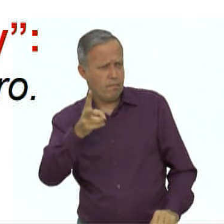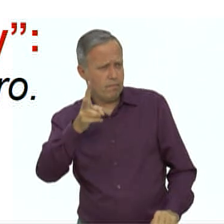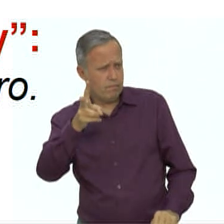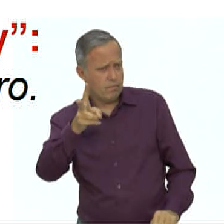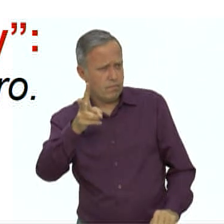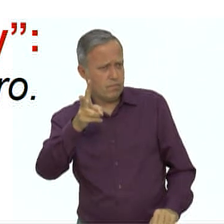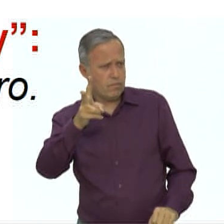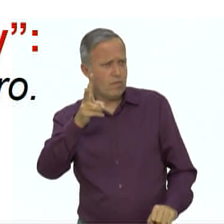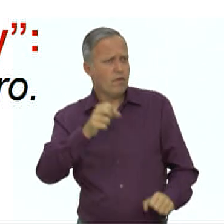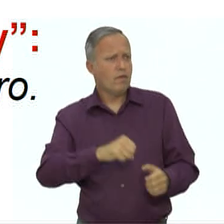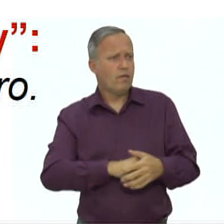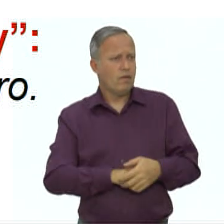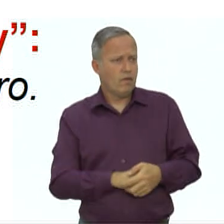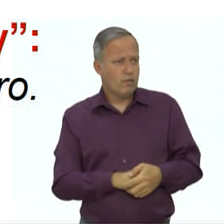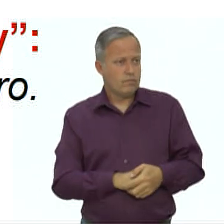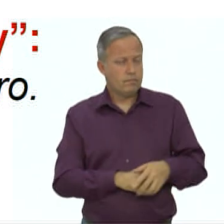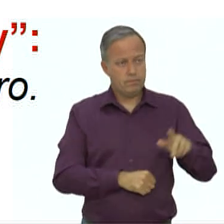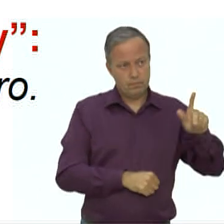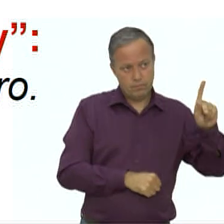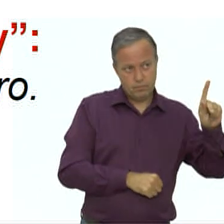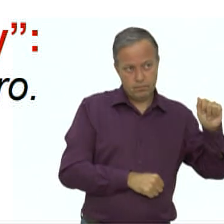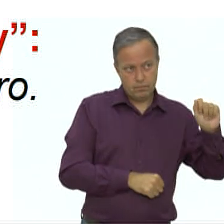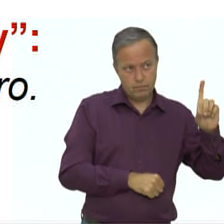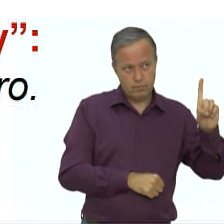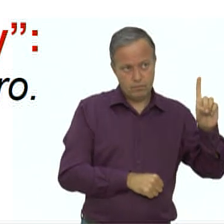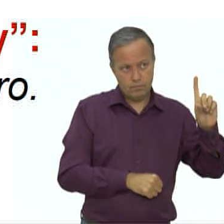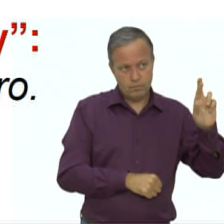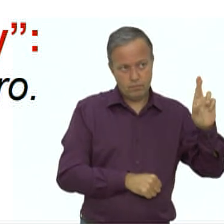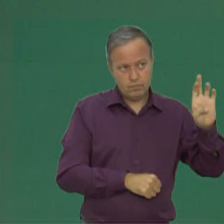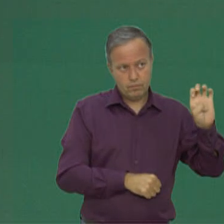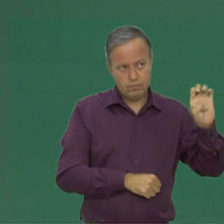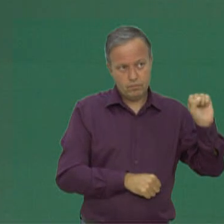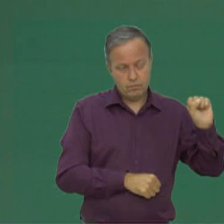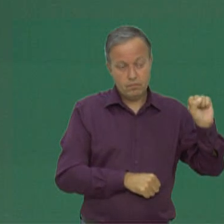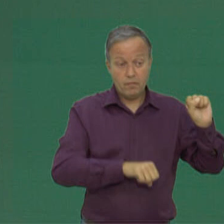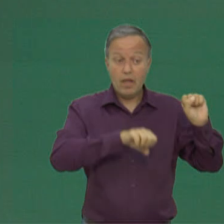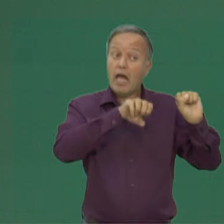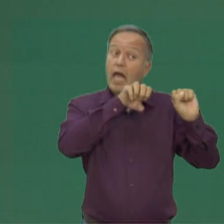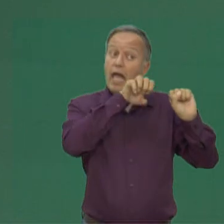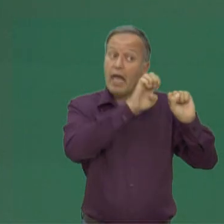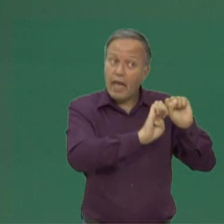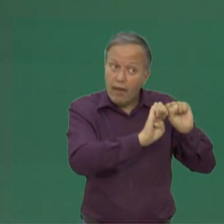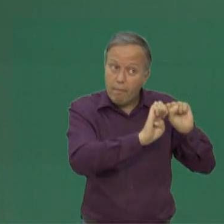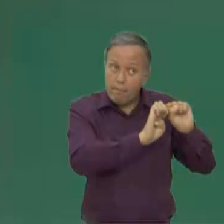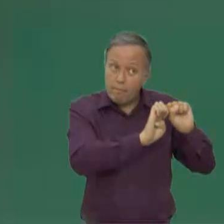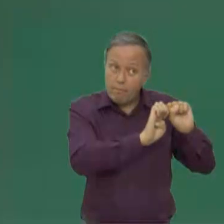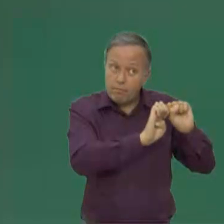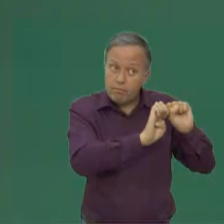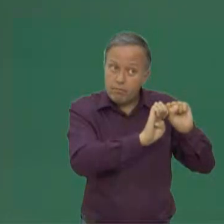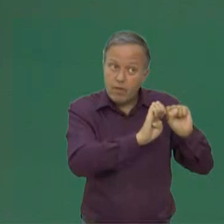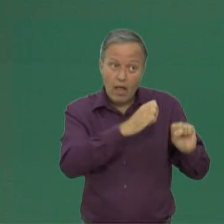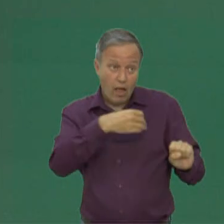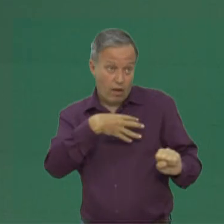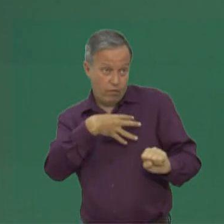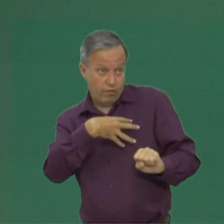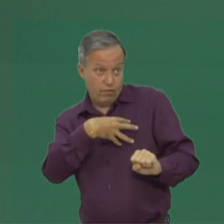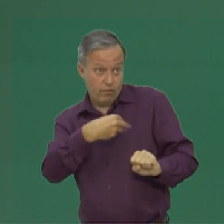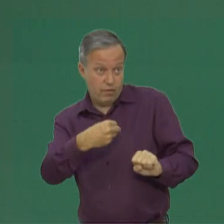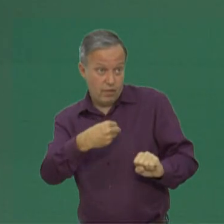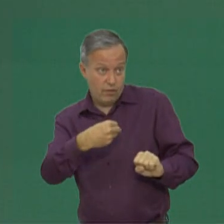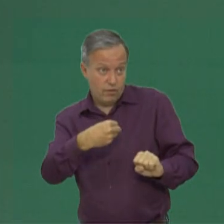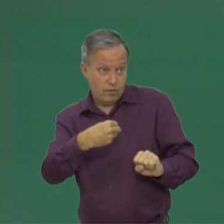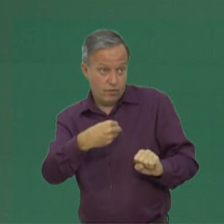llegaron juntos a la fiesta. Por que, professor? Porque a próxima palavra ela começa